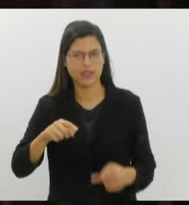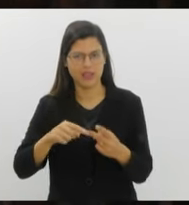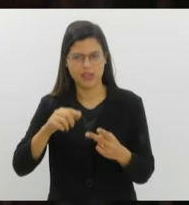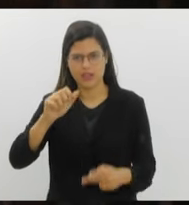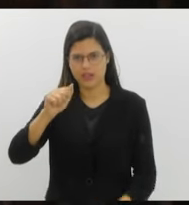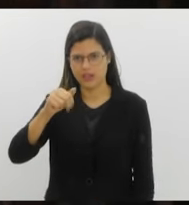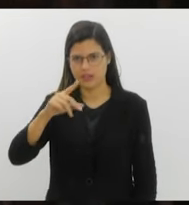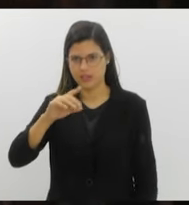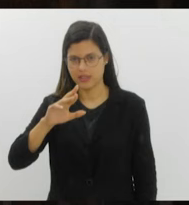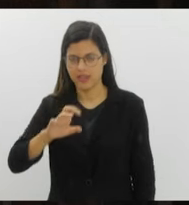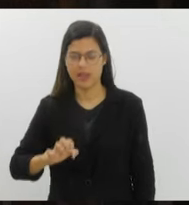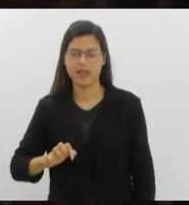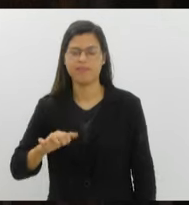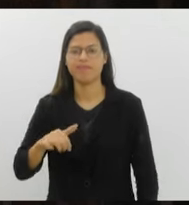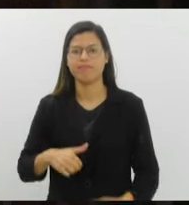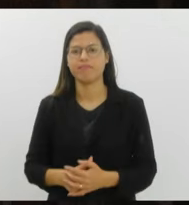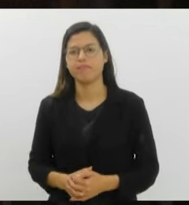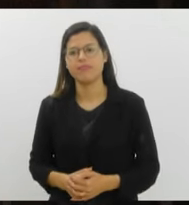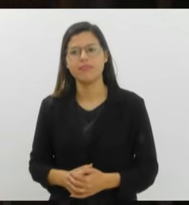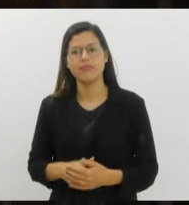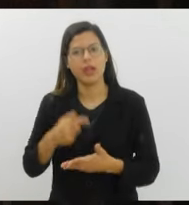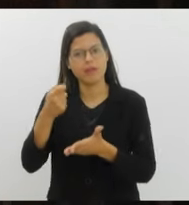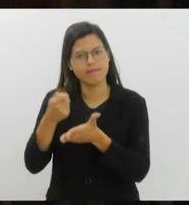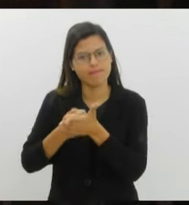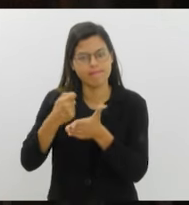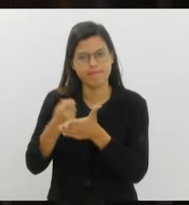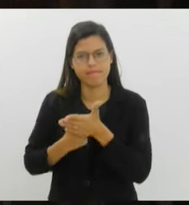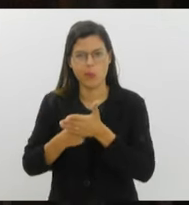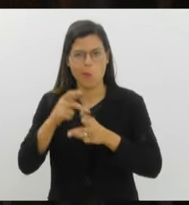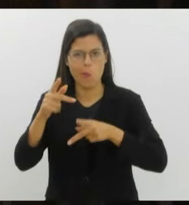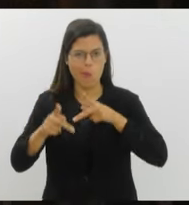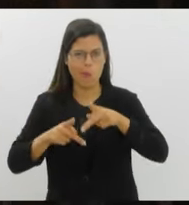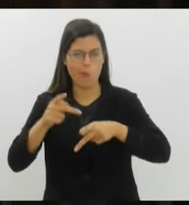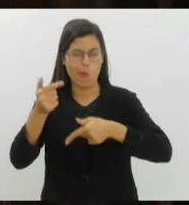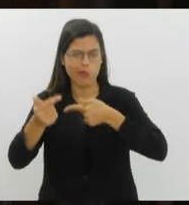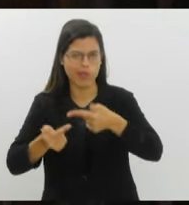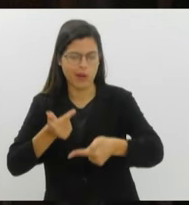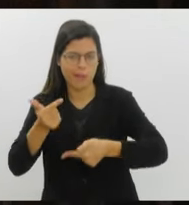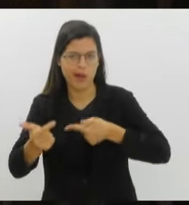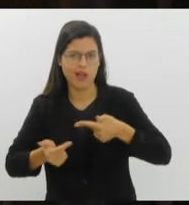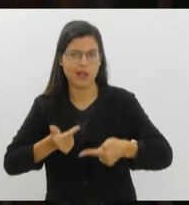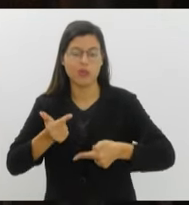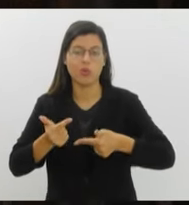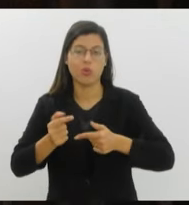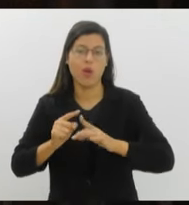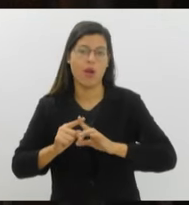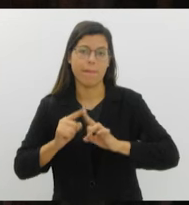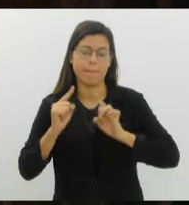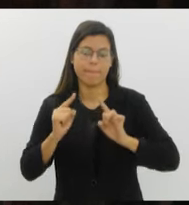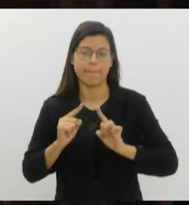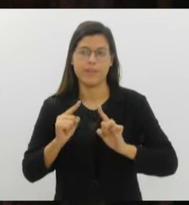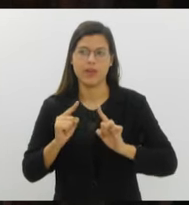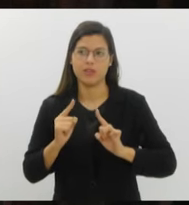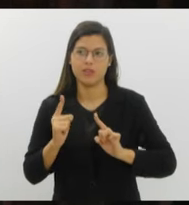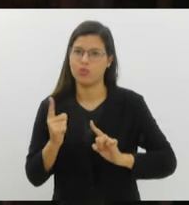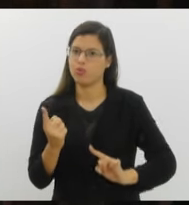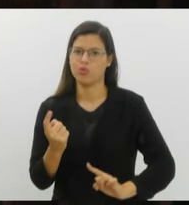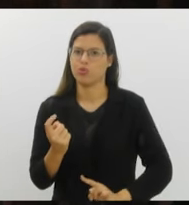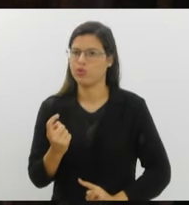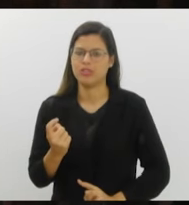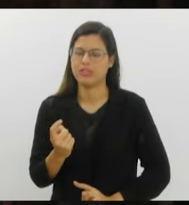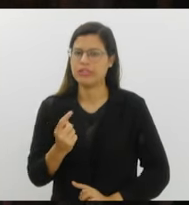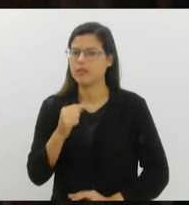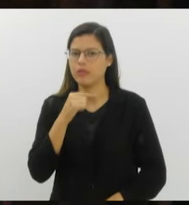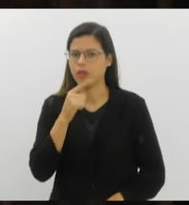a nossa potência de um povo trabalhador, mas que, por si só, não seria